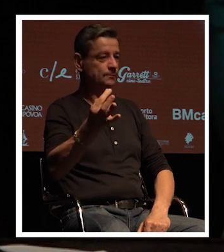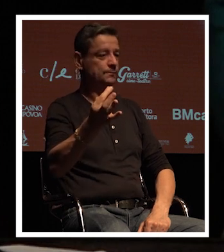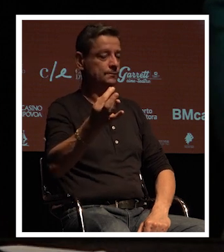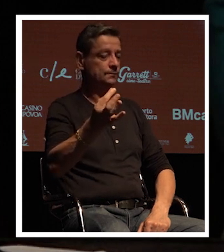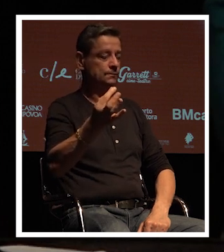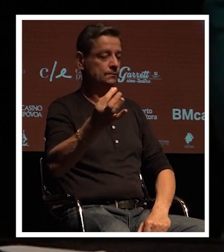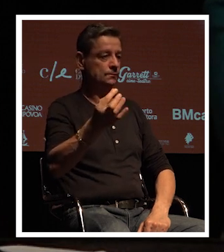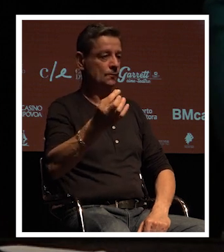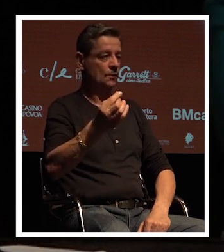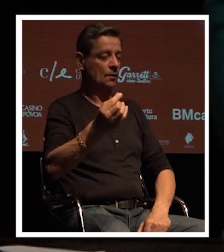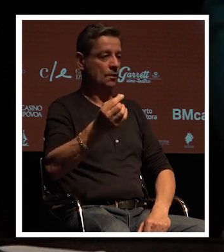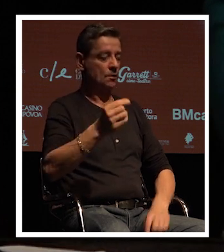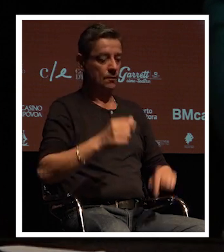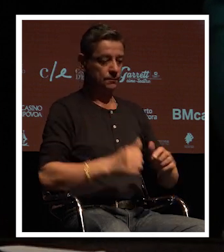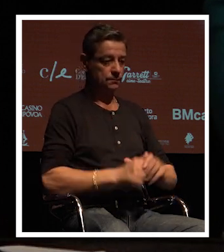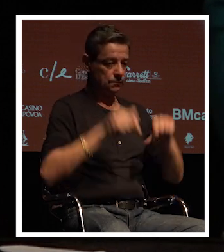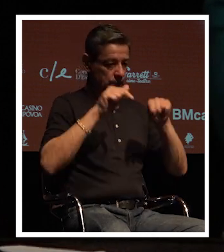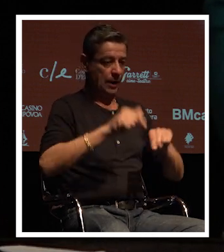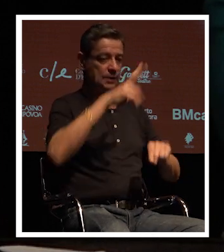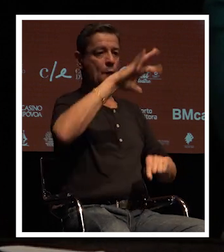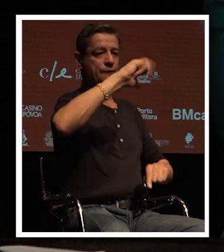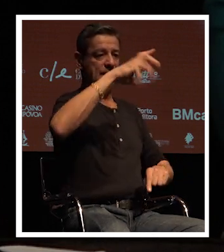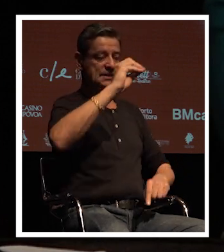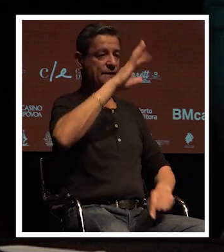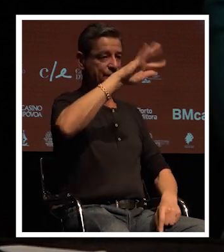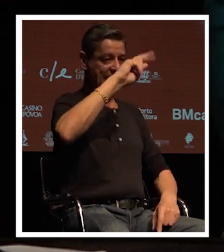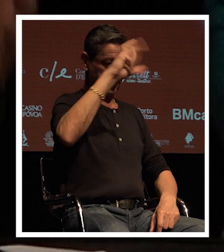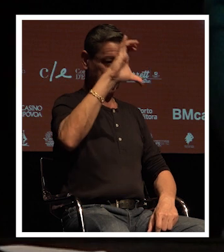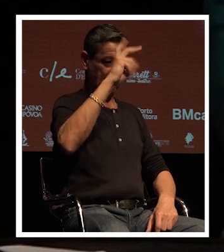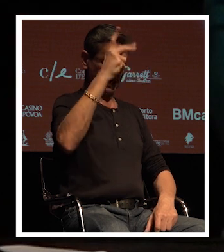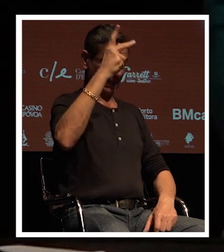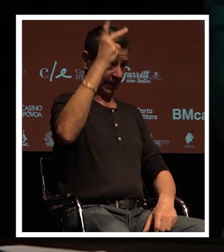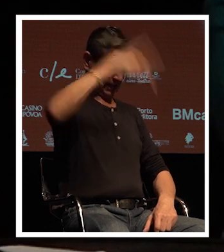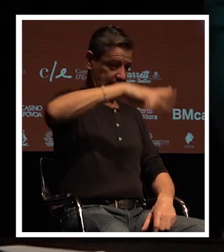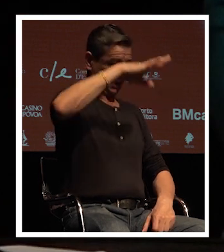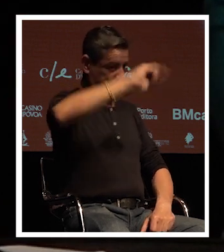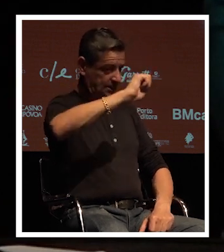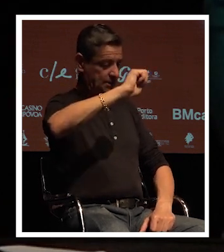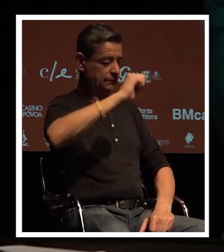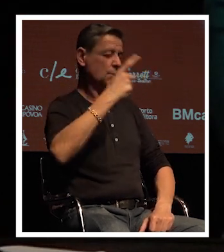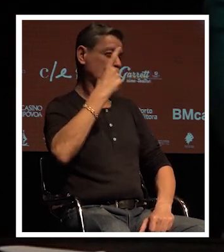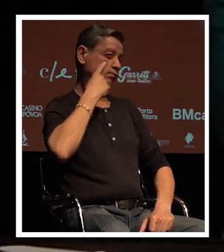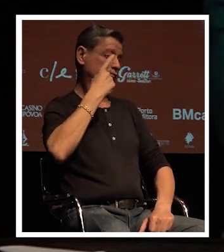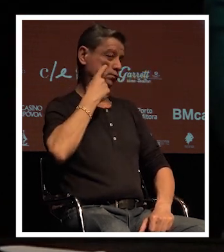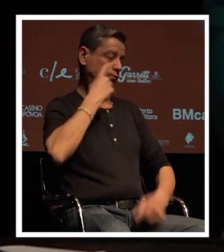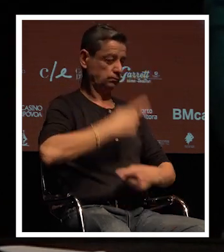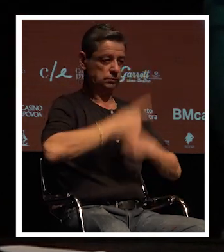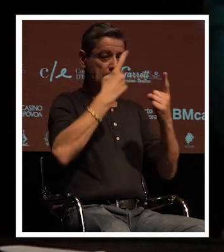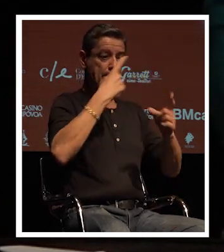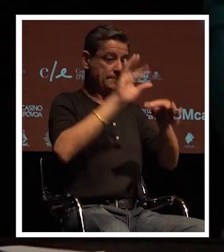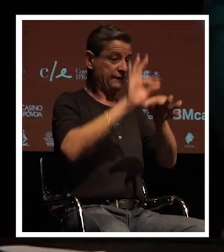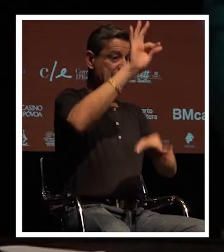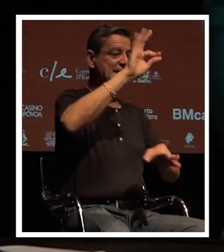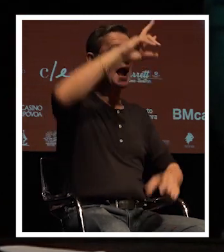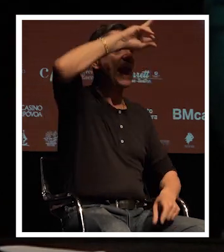eh o o o Yanis var fakis Que nós conhecemos dos seus ter sido Ministro das Finanças da